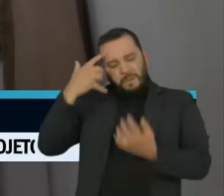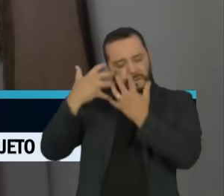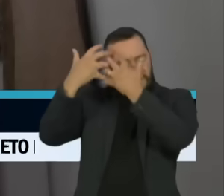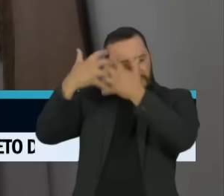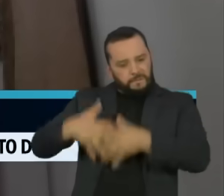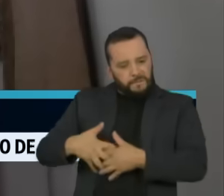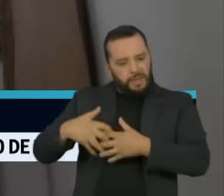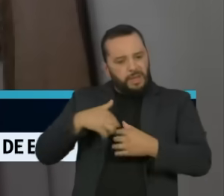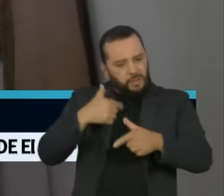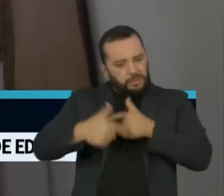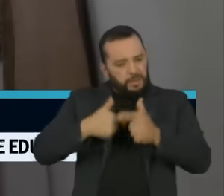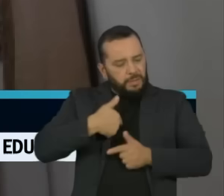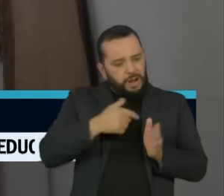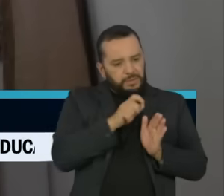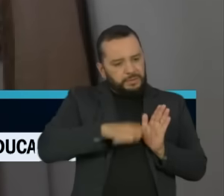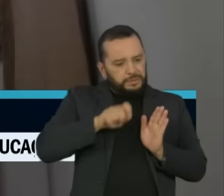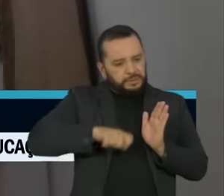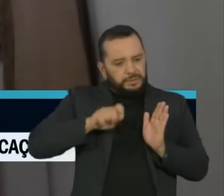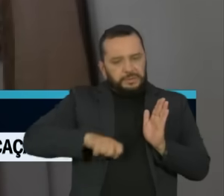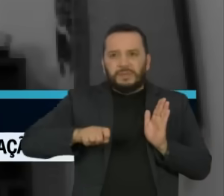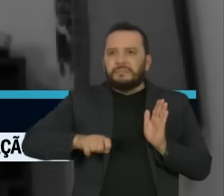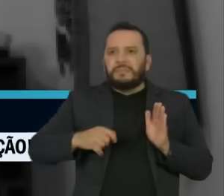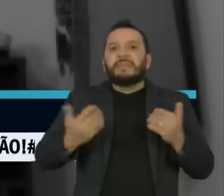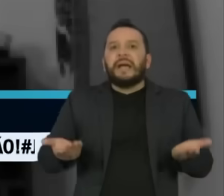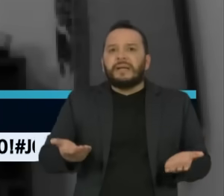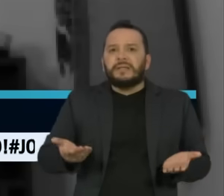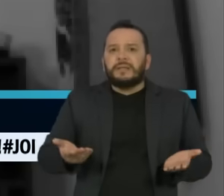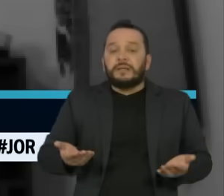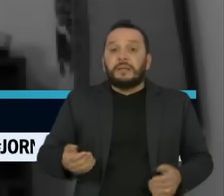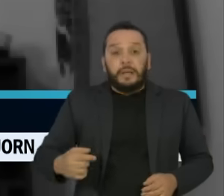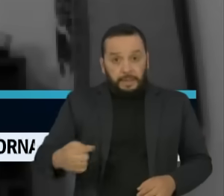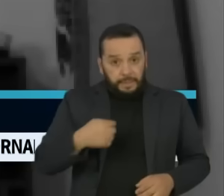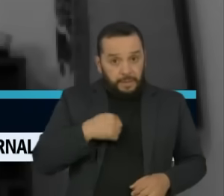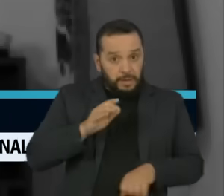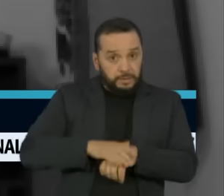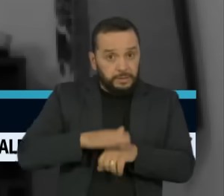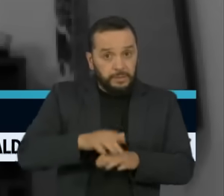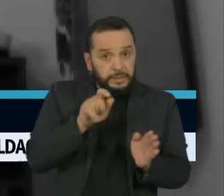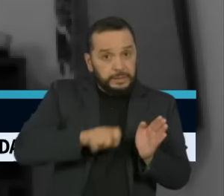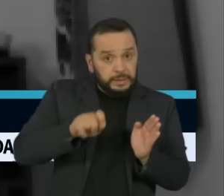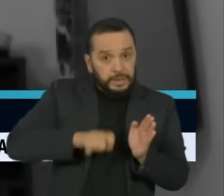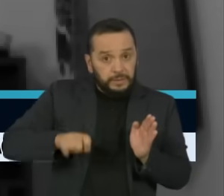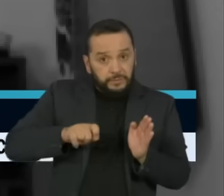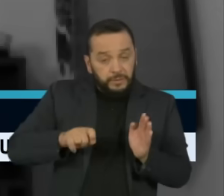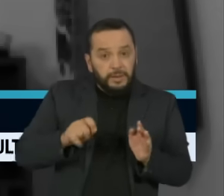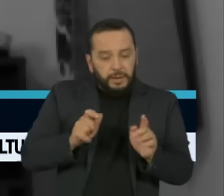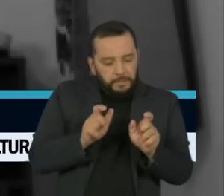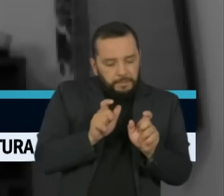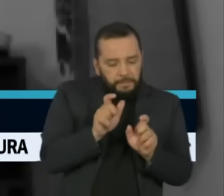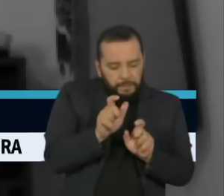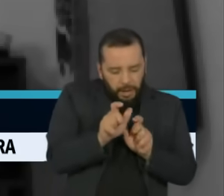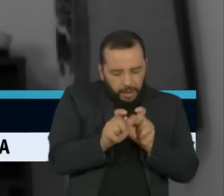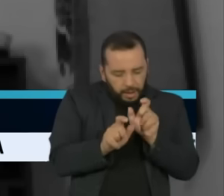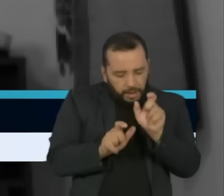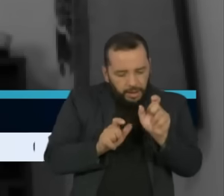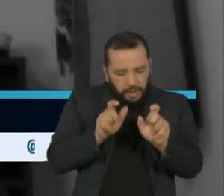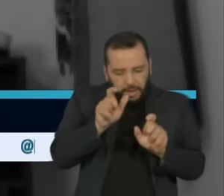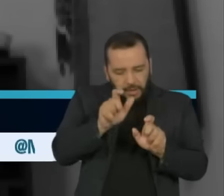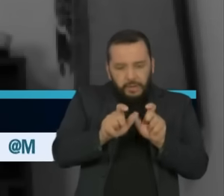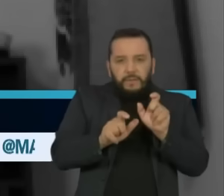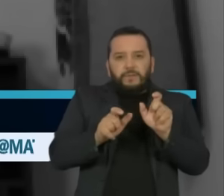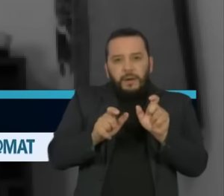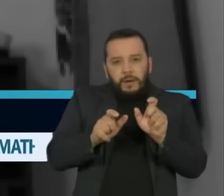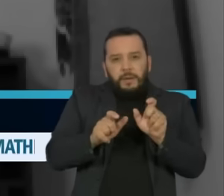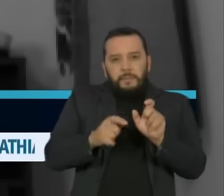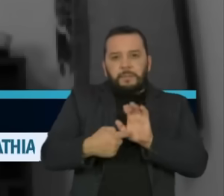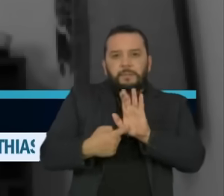com escrita, mas e aí? Escrevo, pois cada palavra é um atestado da minha condição